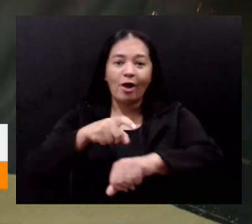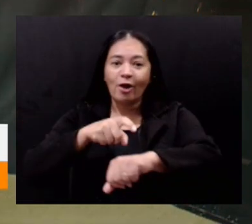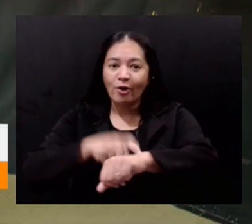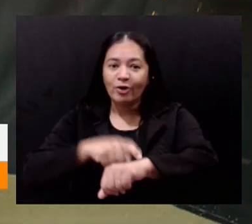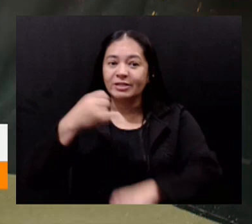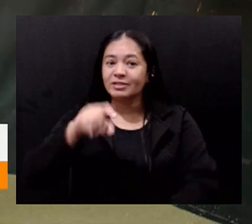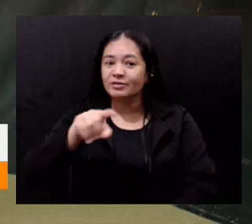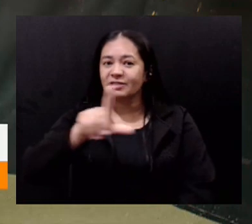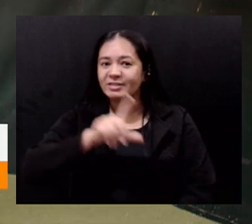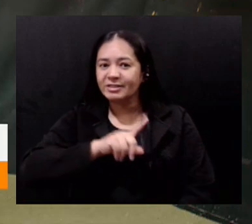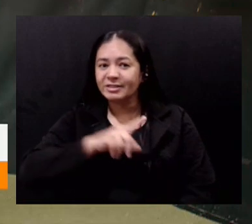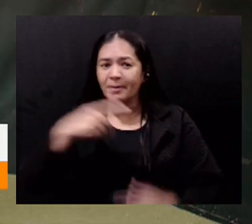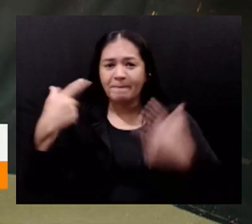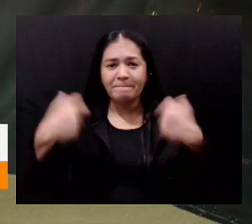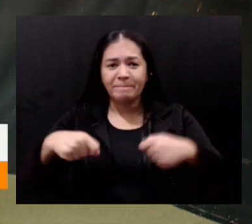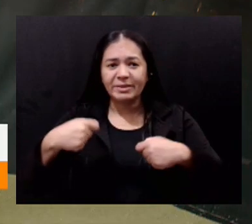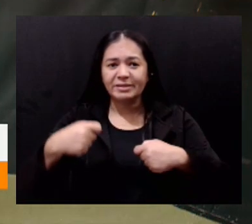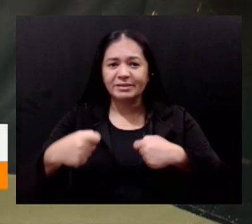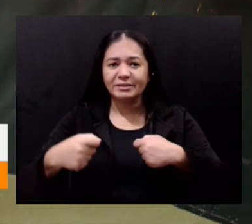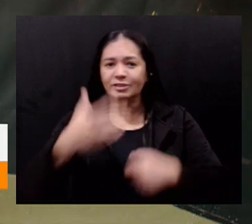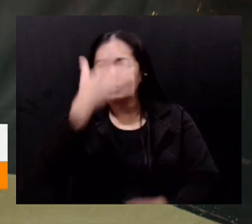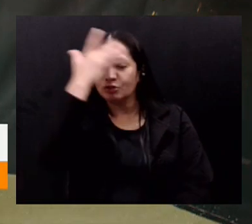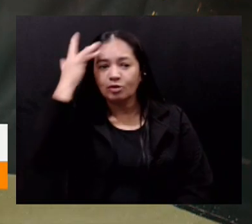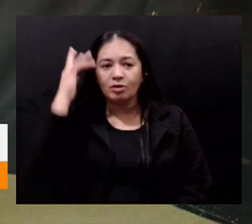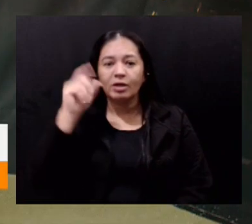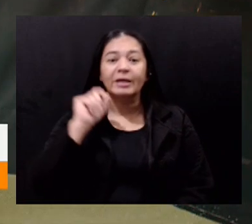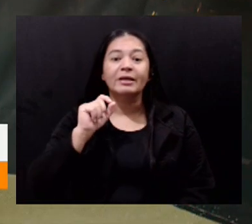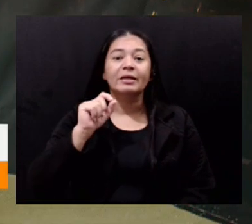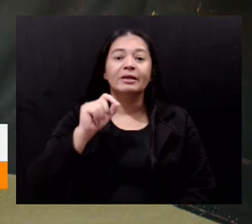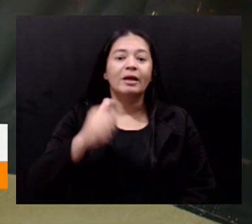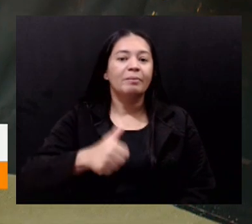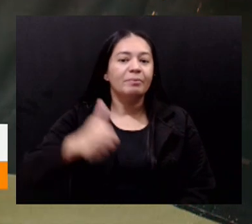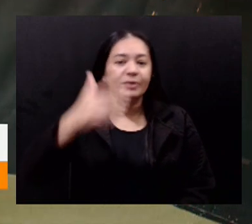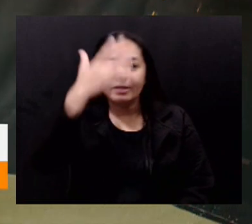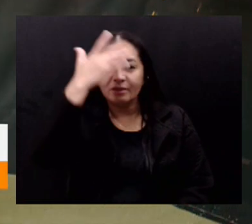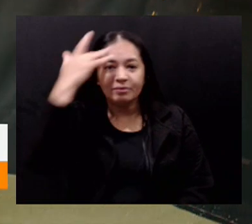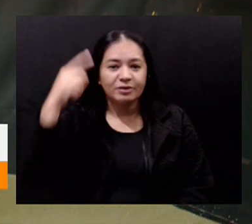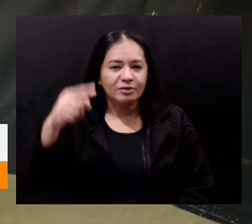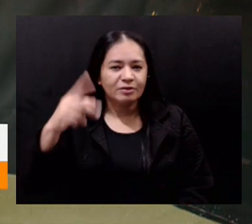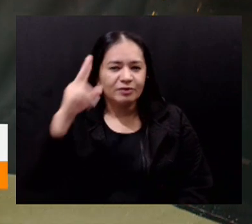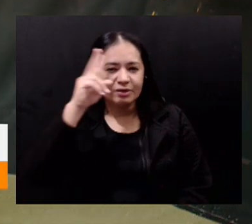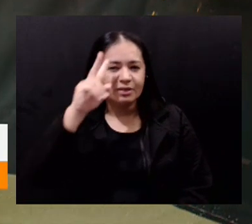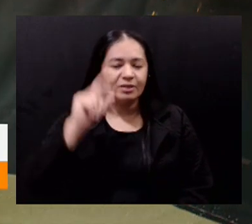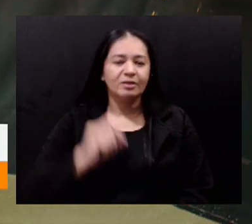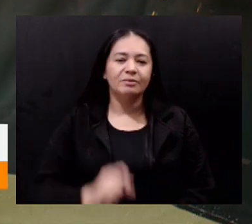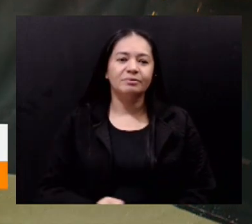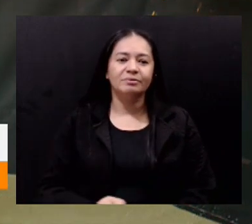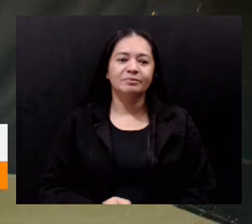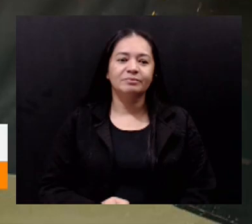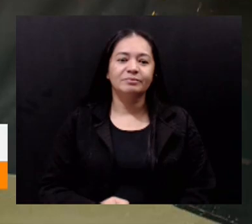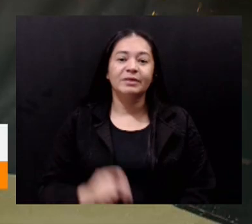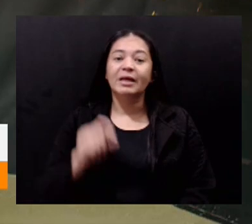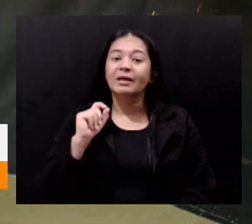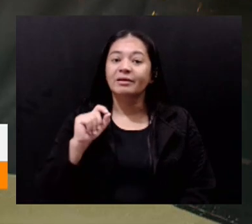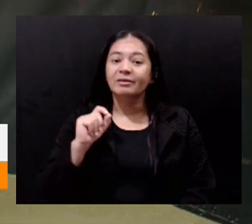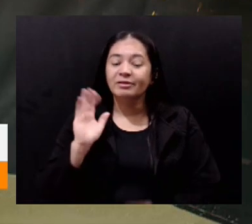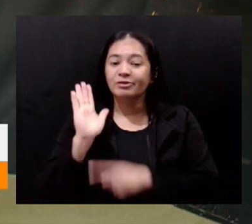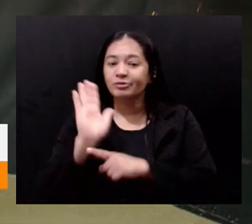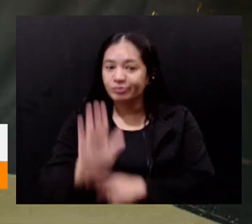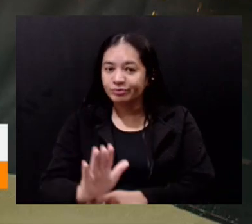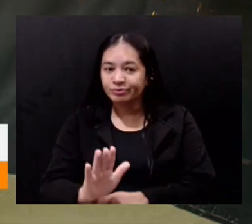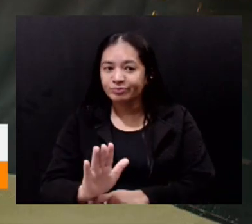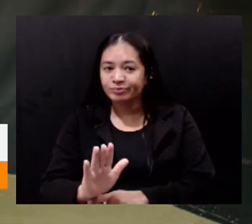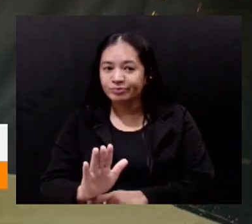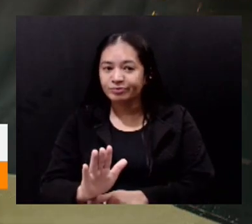precisando de alguém, quem é a primeira pessoa que vem à sua mente? Isso. Quem é o seu SOS? Quem é a pessoa que, se acontecer